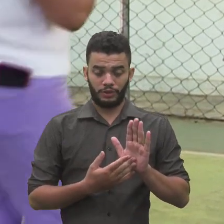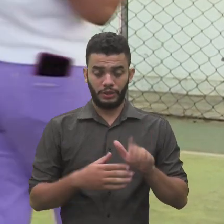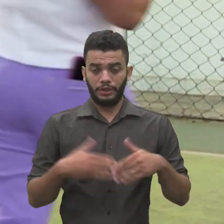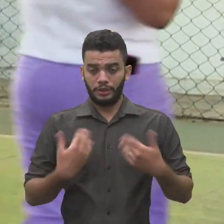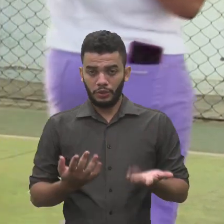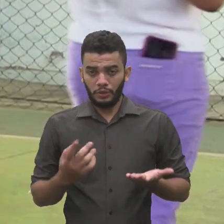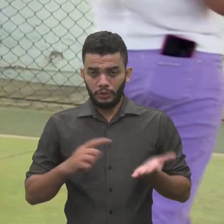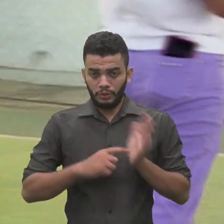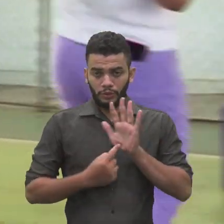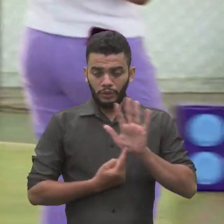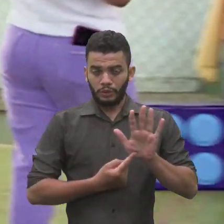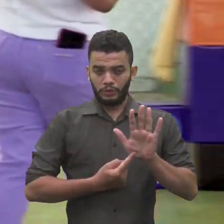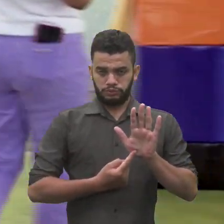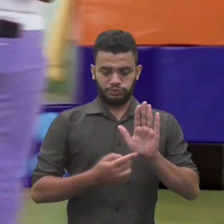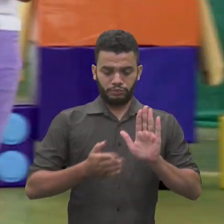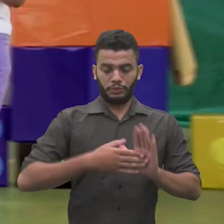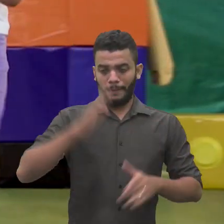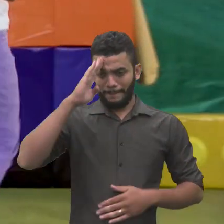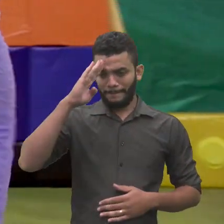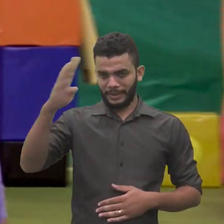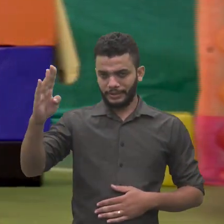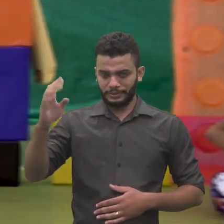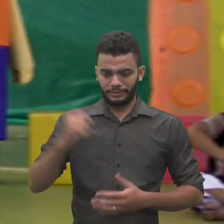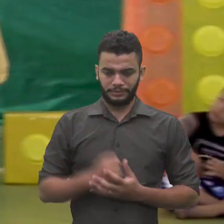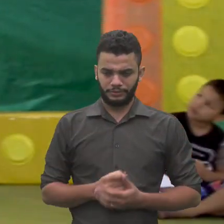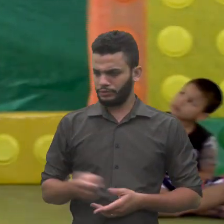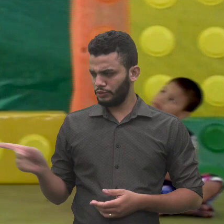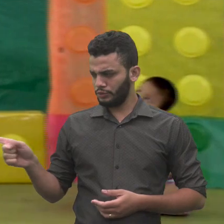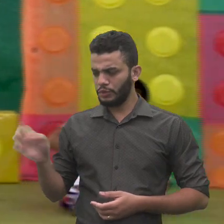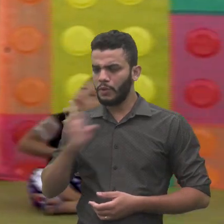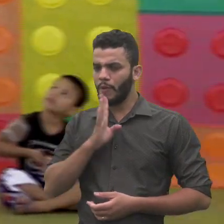aqui, o que isso aqui parece? Alguém sabe?